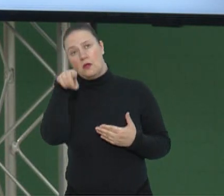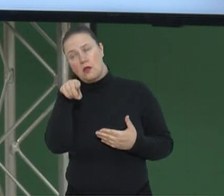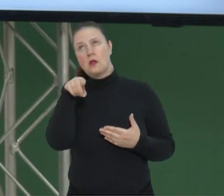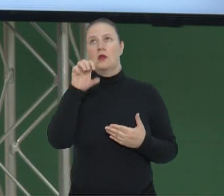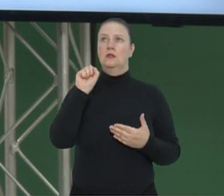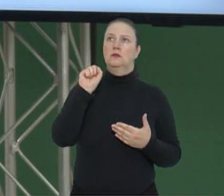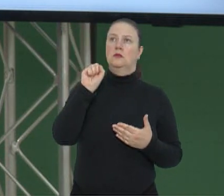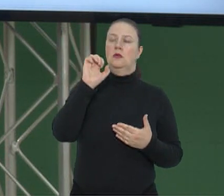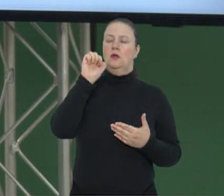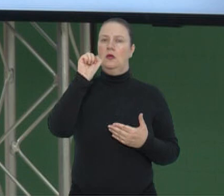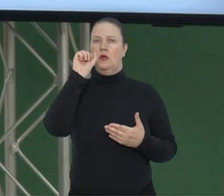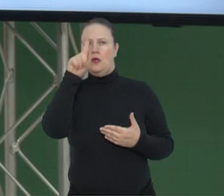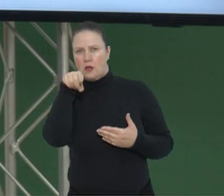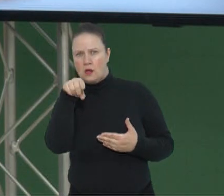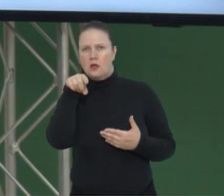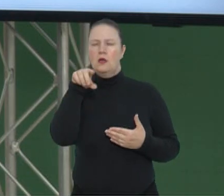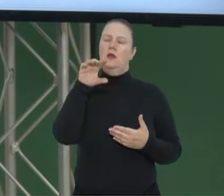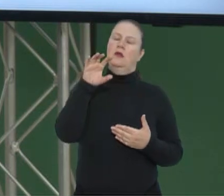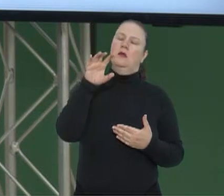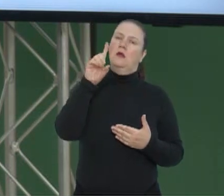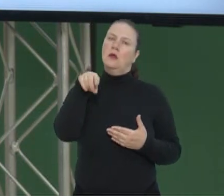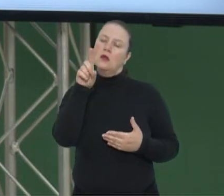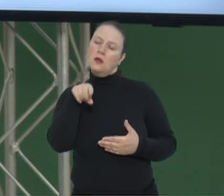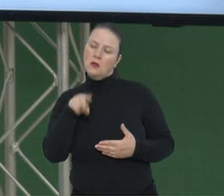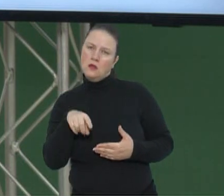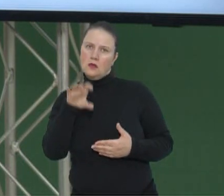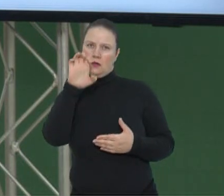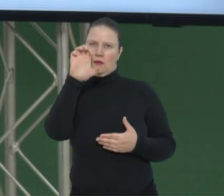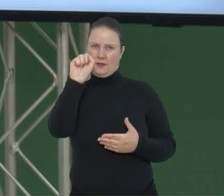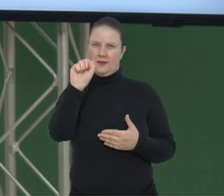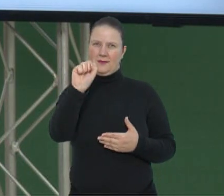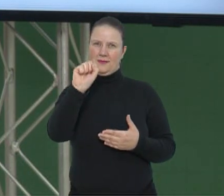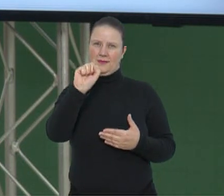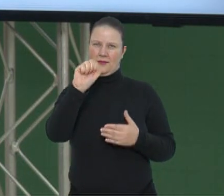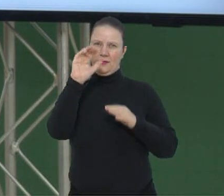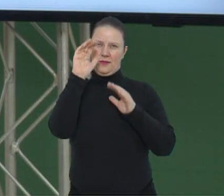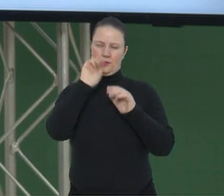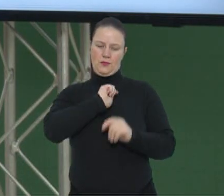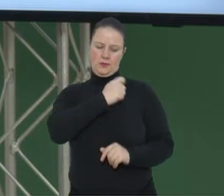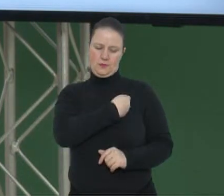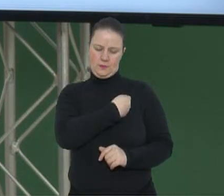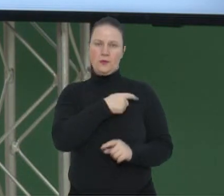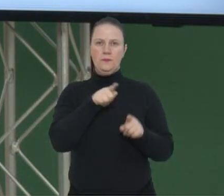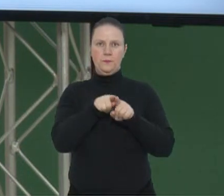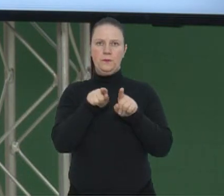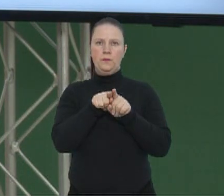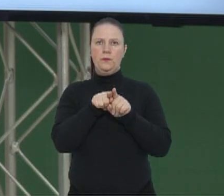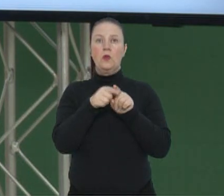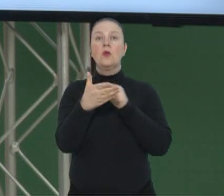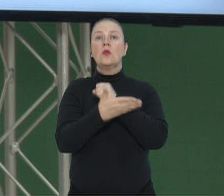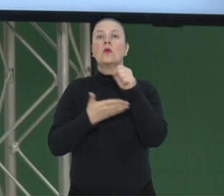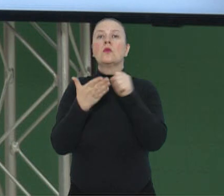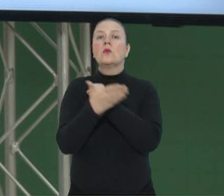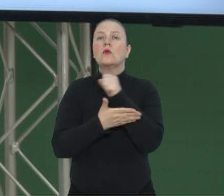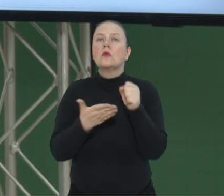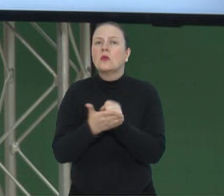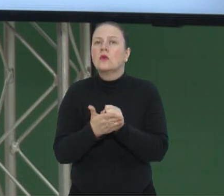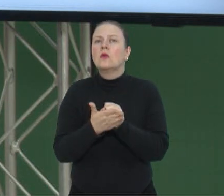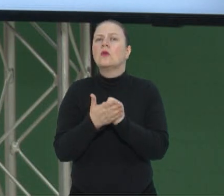es, depois empezar e por último es. Vocês vão fazer basicamente, né, como se fosse